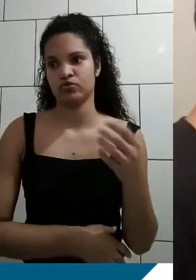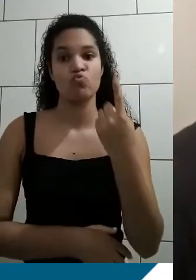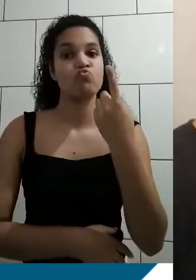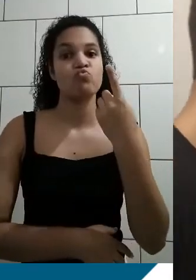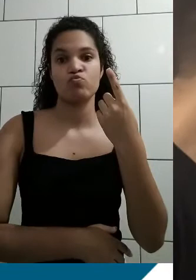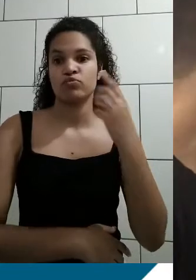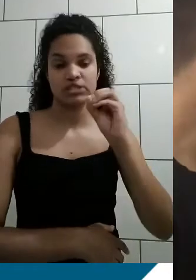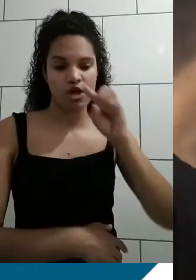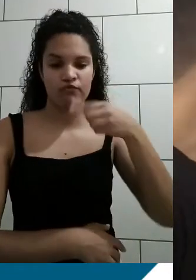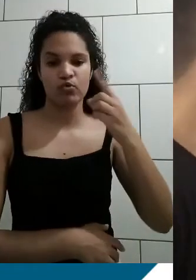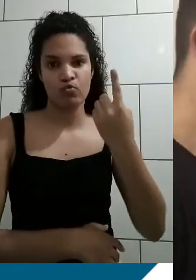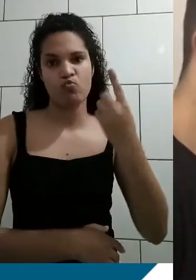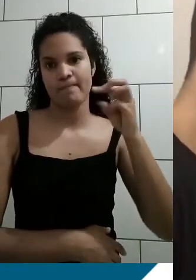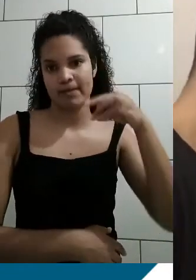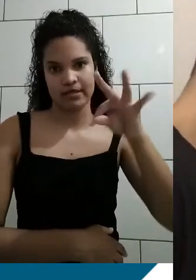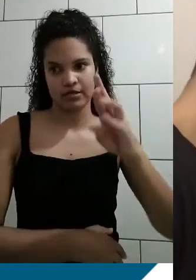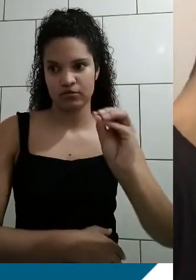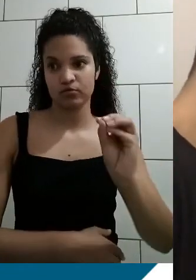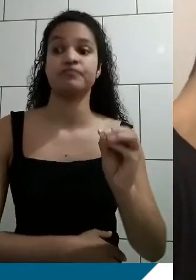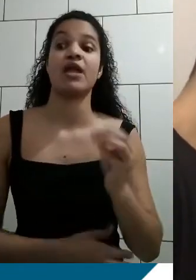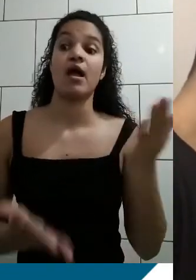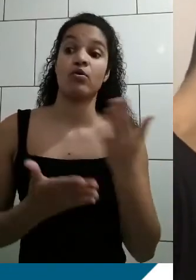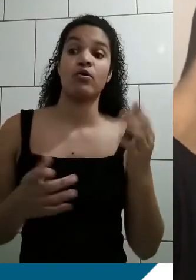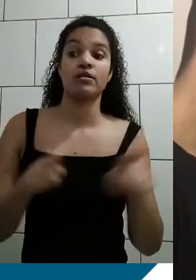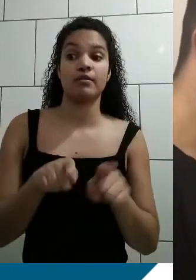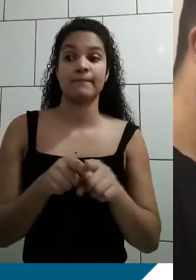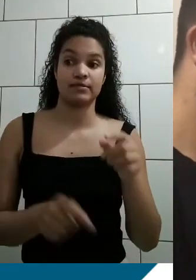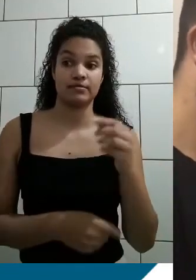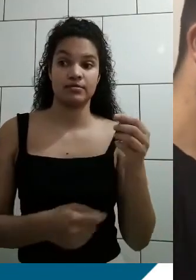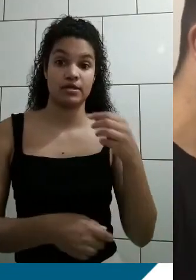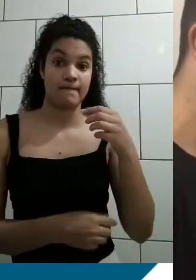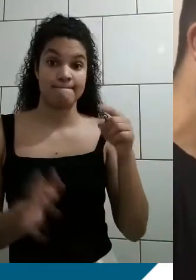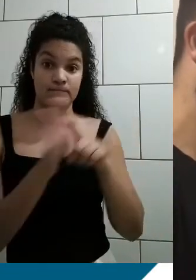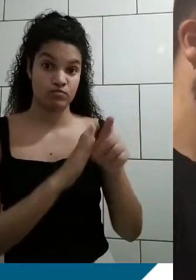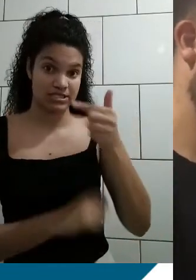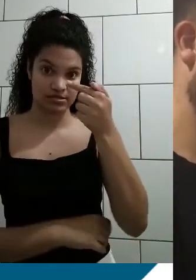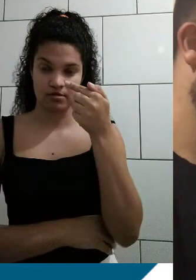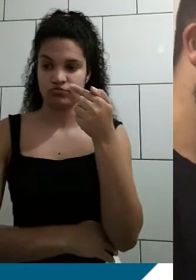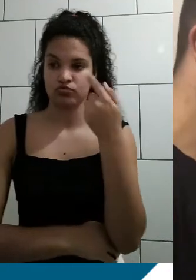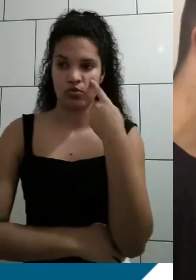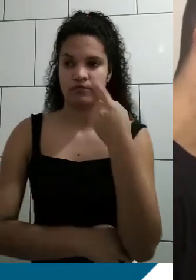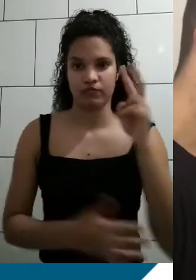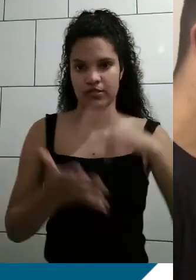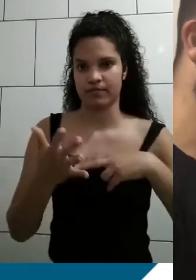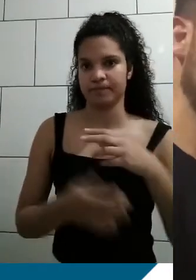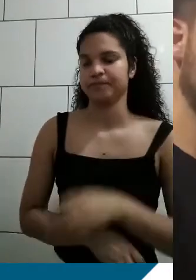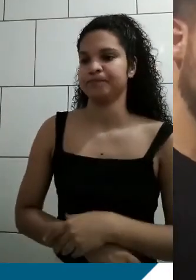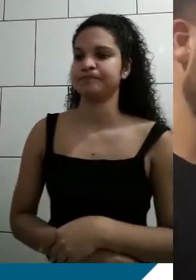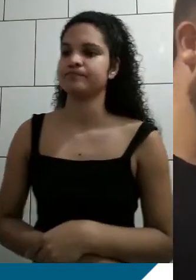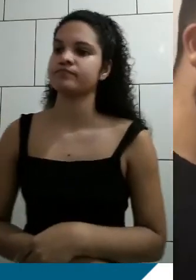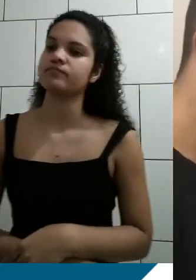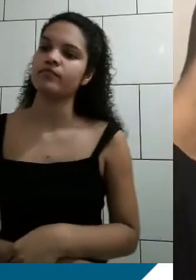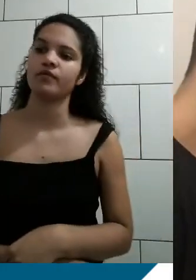95, tá? Que eu vou ler aqui para vocês. Um bloco de massa 2 kg cai no vácuo a partir do repouso, de uma altura igual a